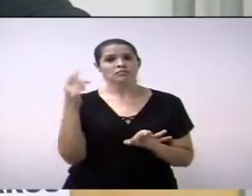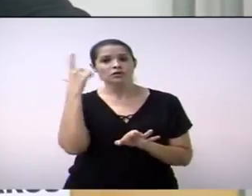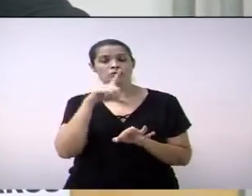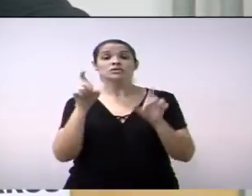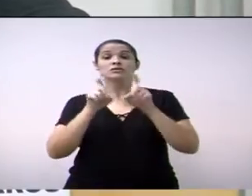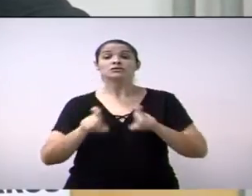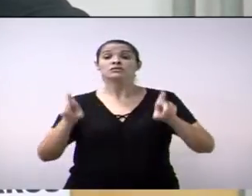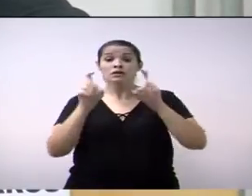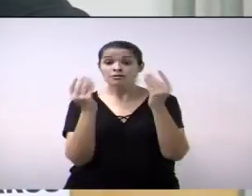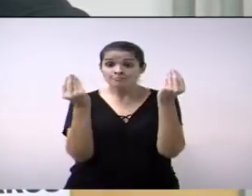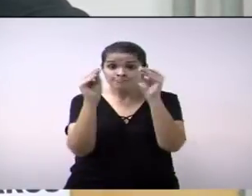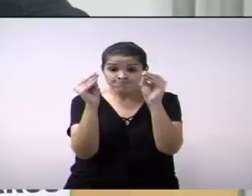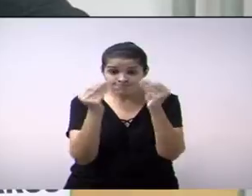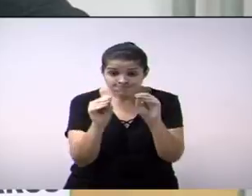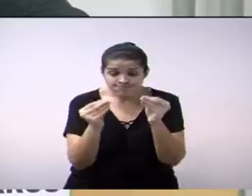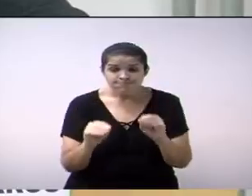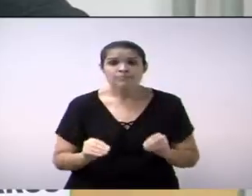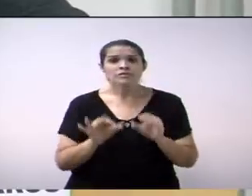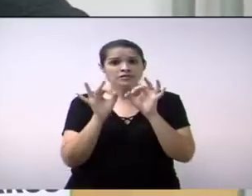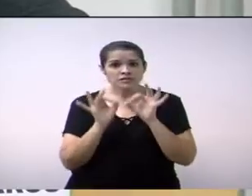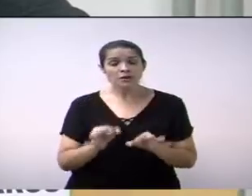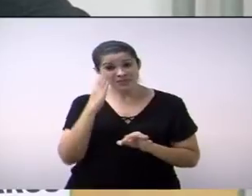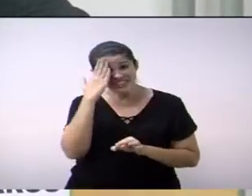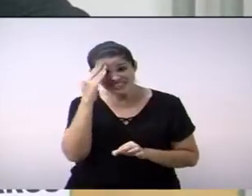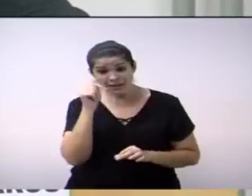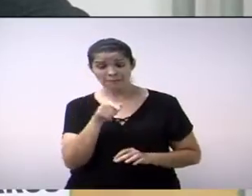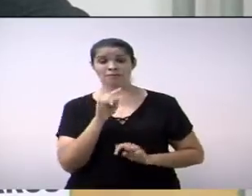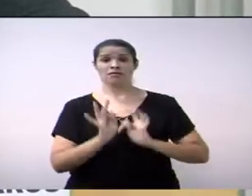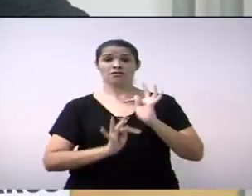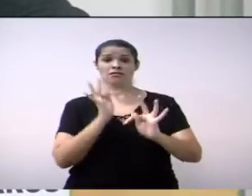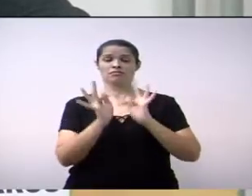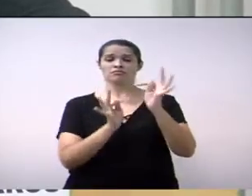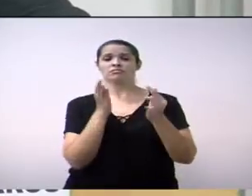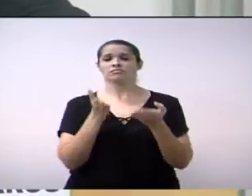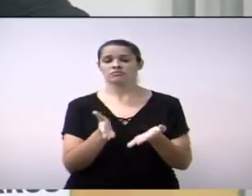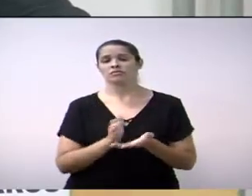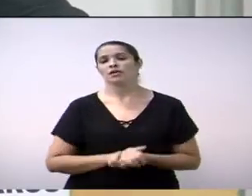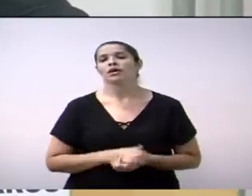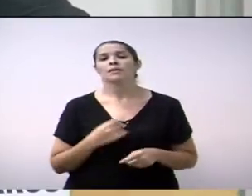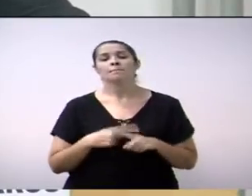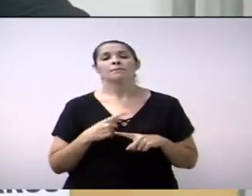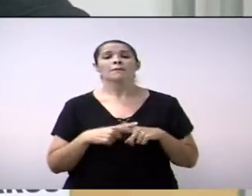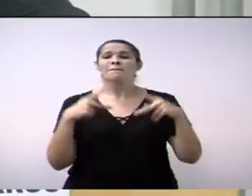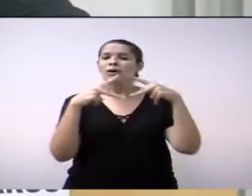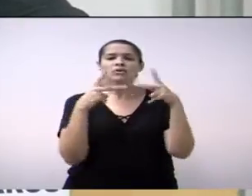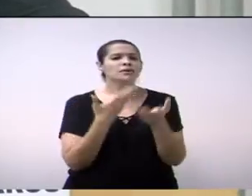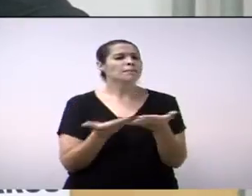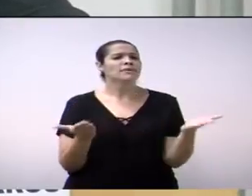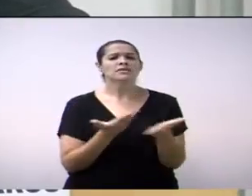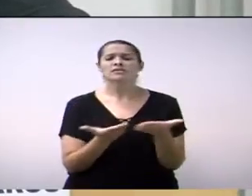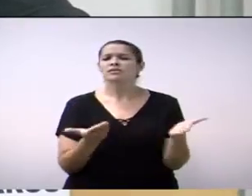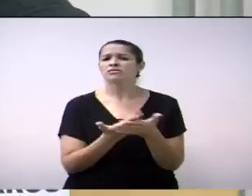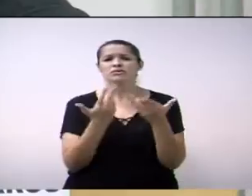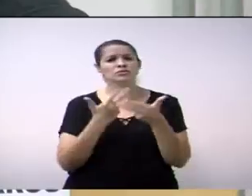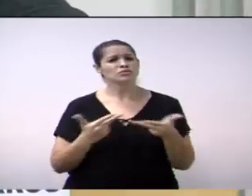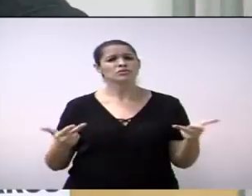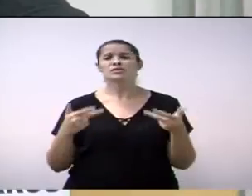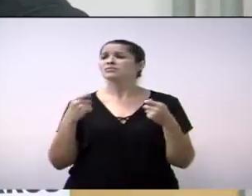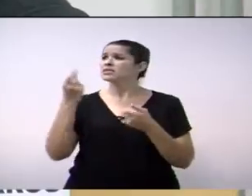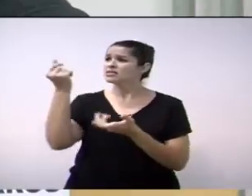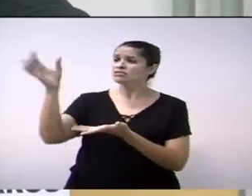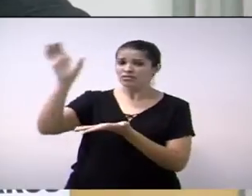não perca essas emendas, para que Paulínia consiga ter essa ajuda do governo